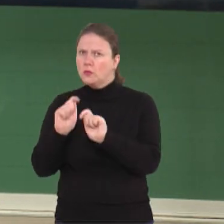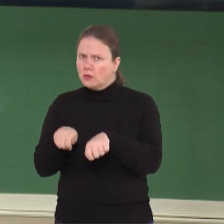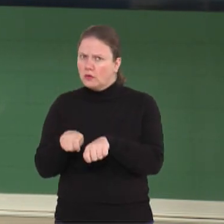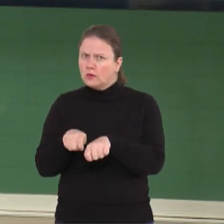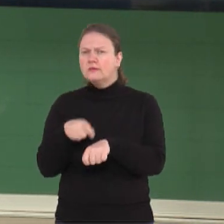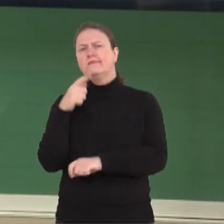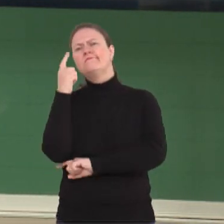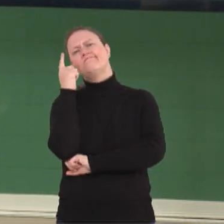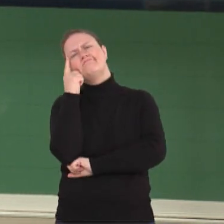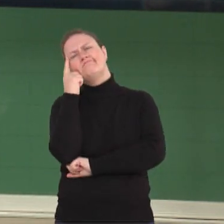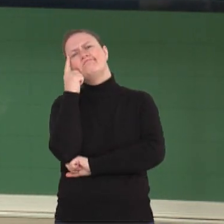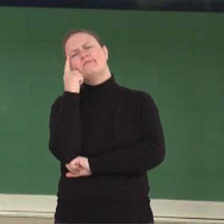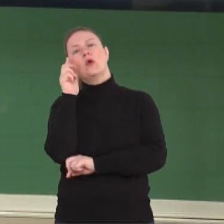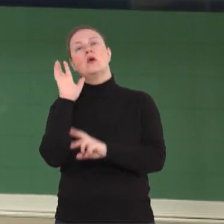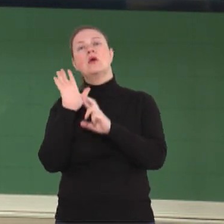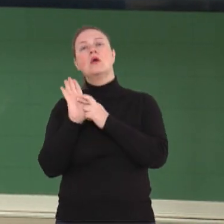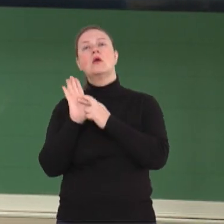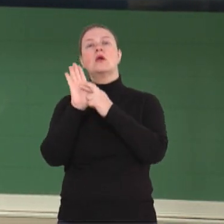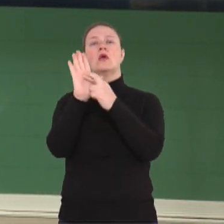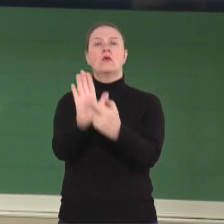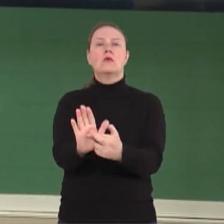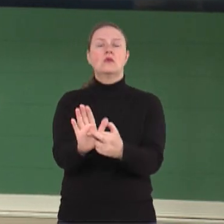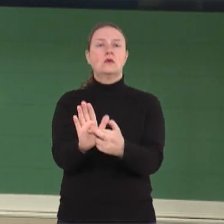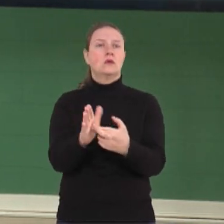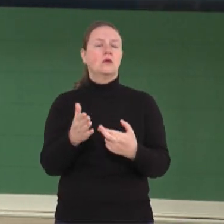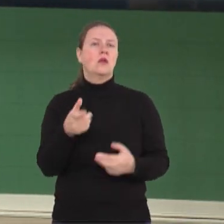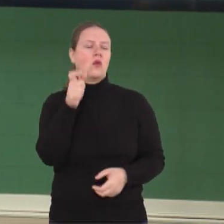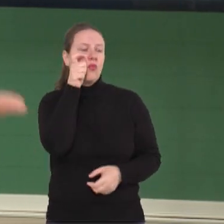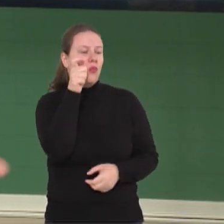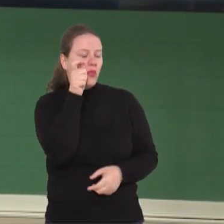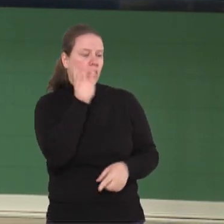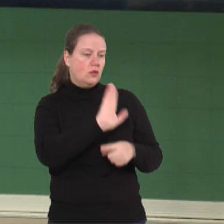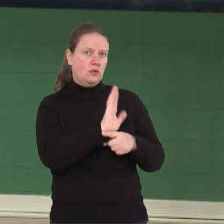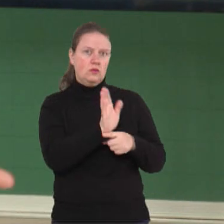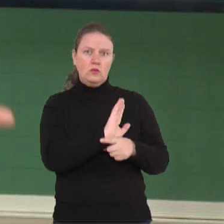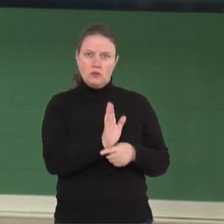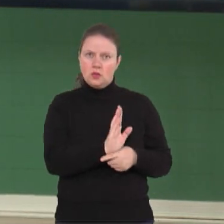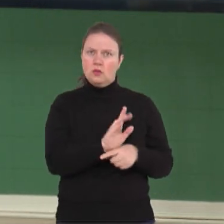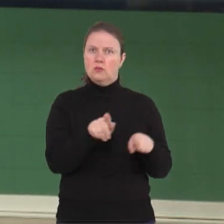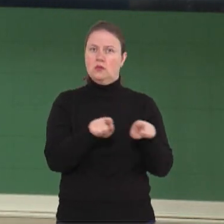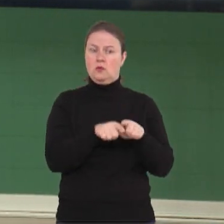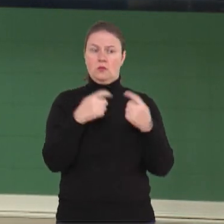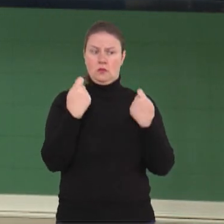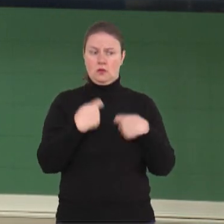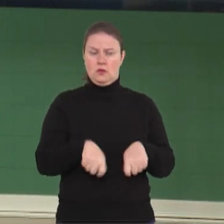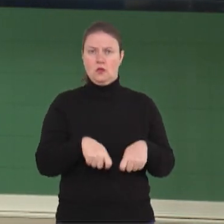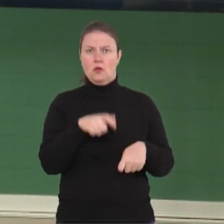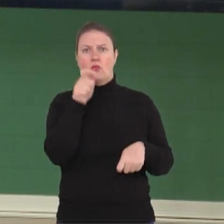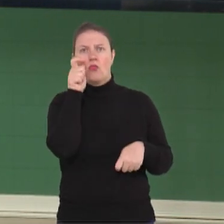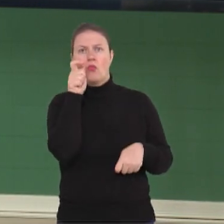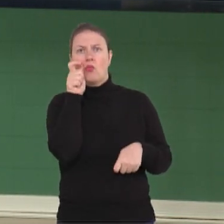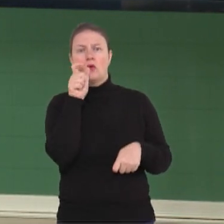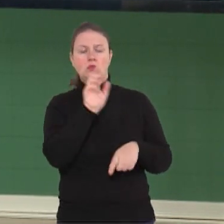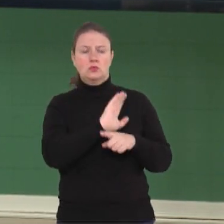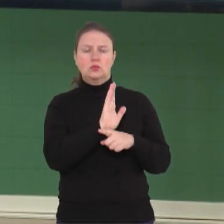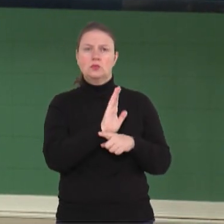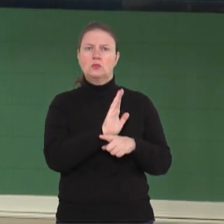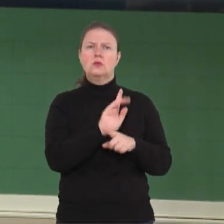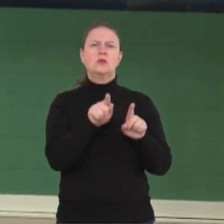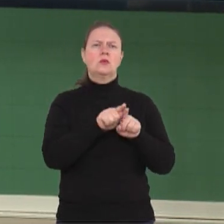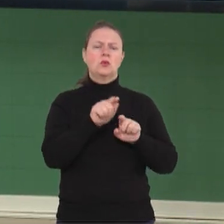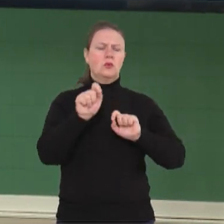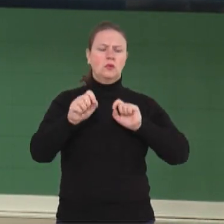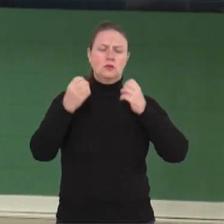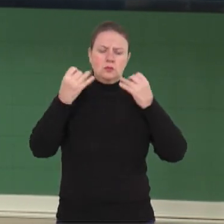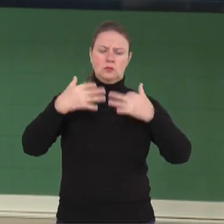com vocês e eu assisti o filme recentemente, justamente por causa da aula, né? Eu quis trabalhar com essa resenha. E